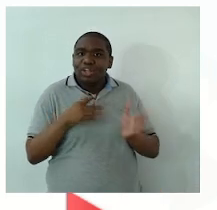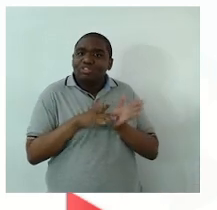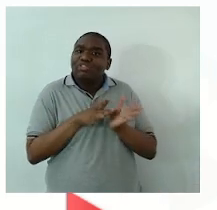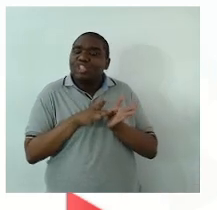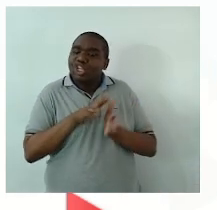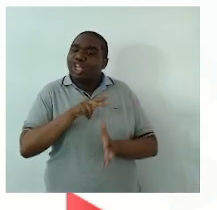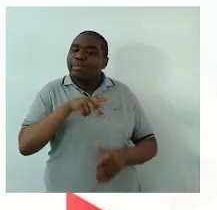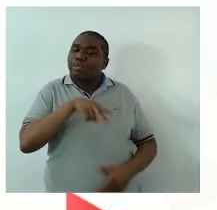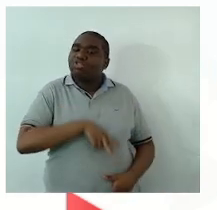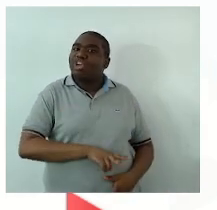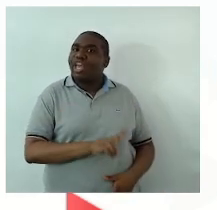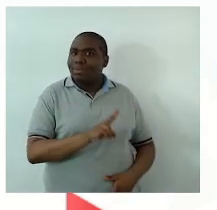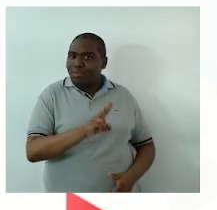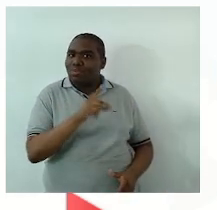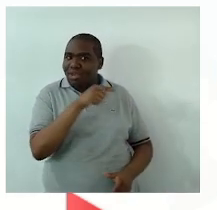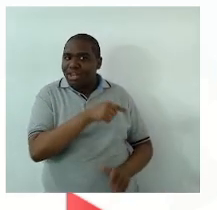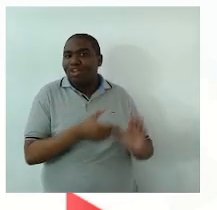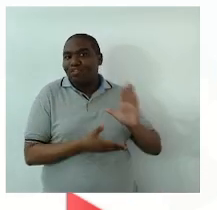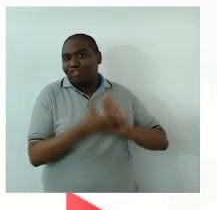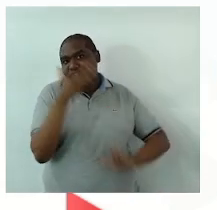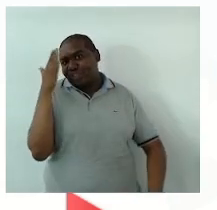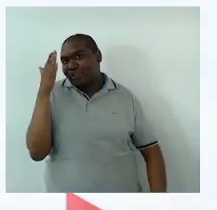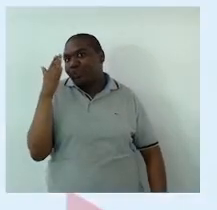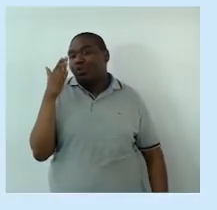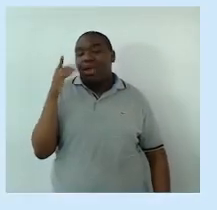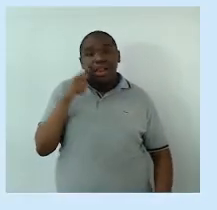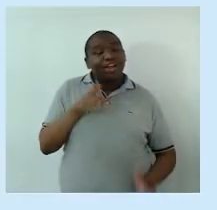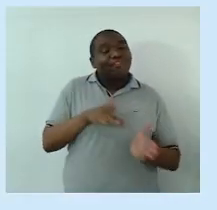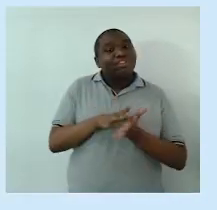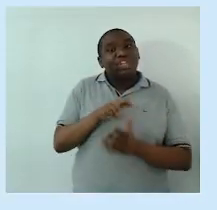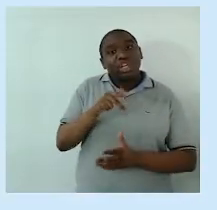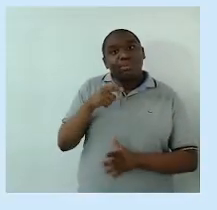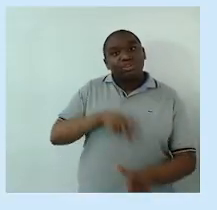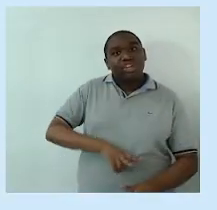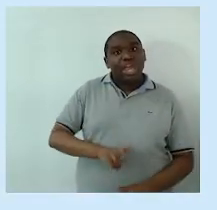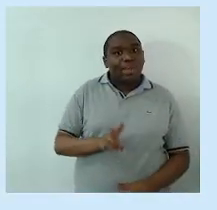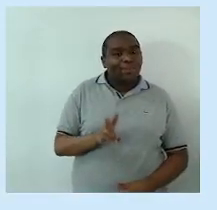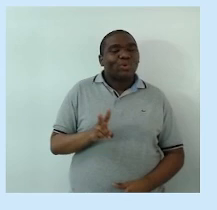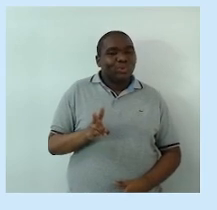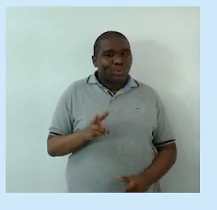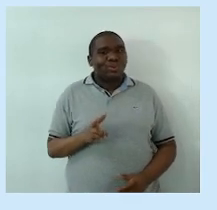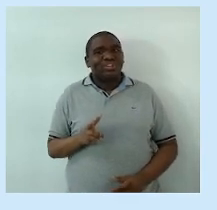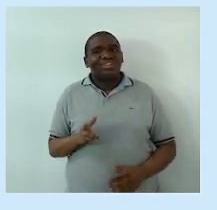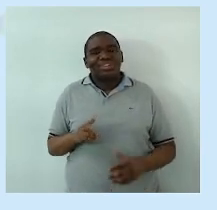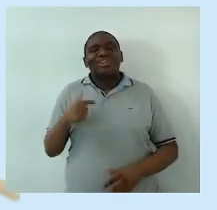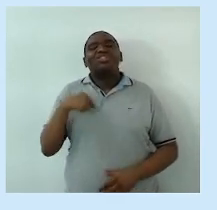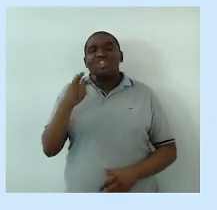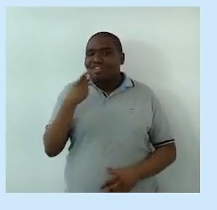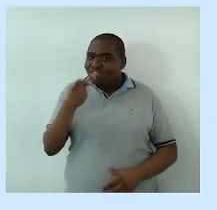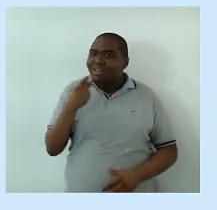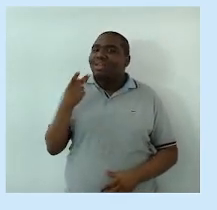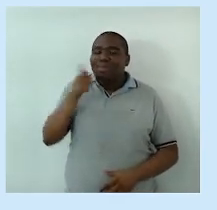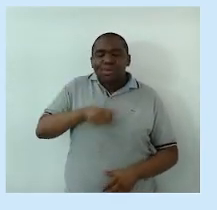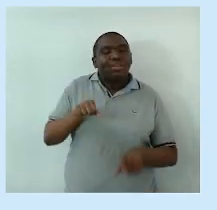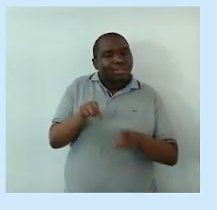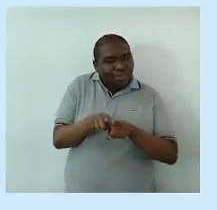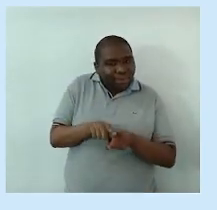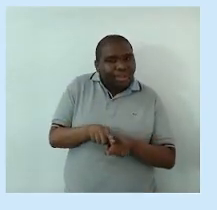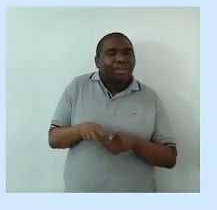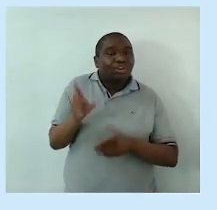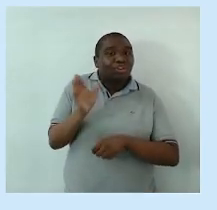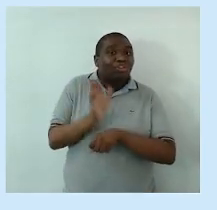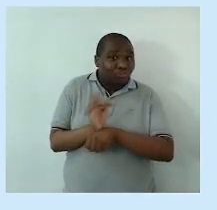viaja para jogar no time dele. Então assim, aí várias situações acontecem, né? Então, como eu já falei, Ela é o Cara, que também foi um filme